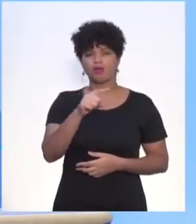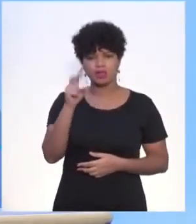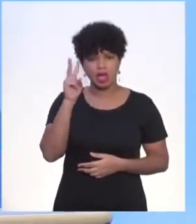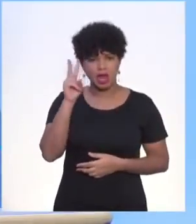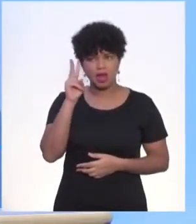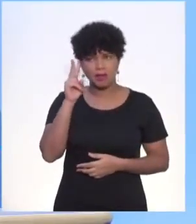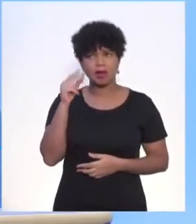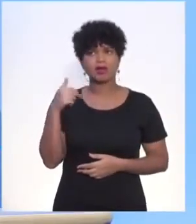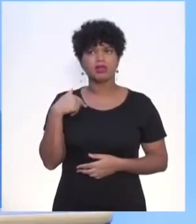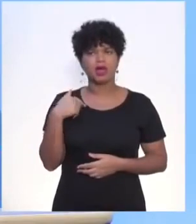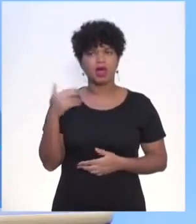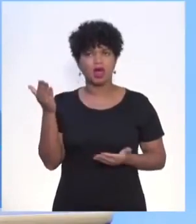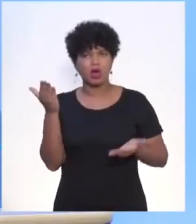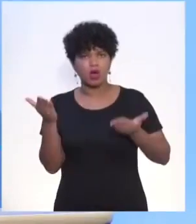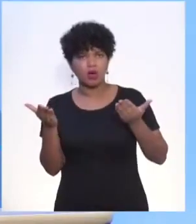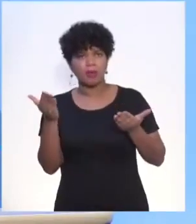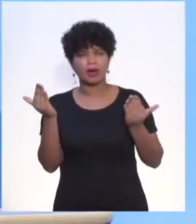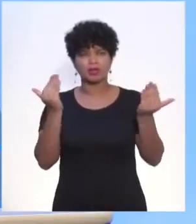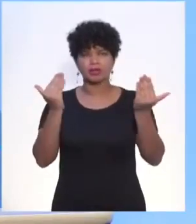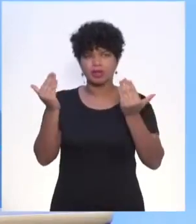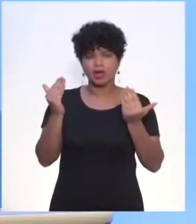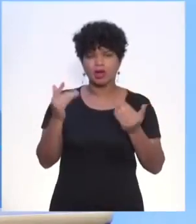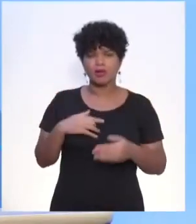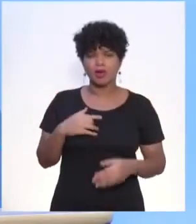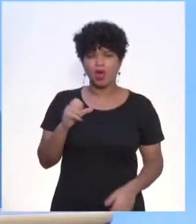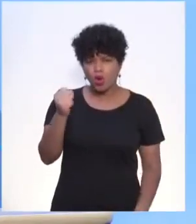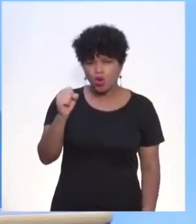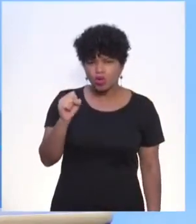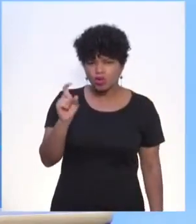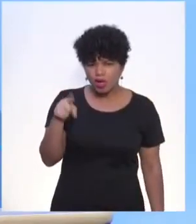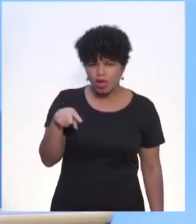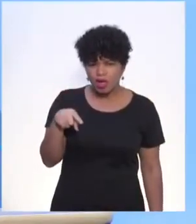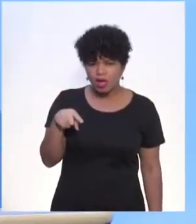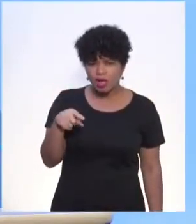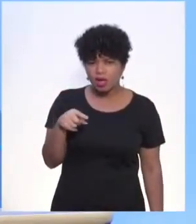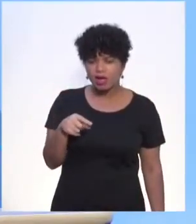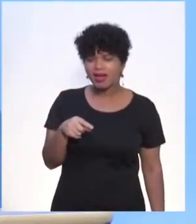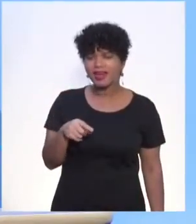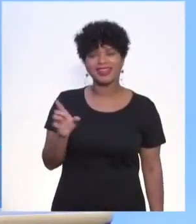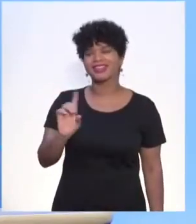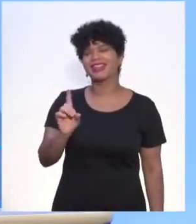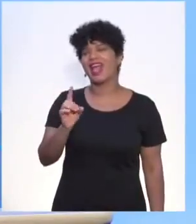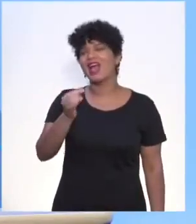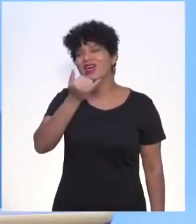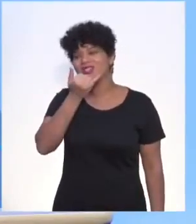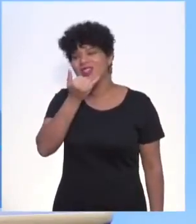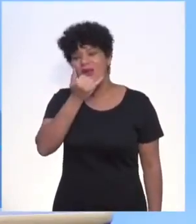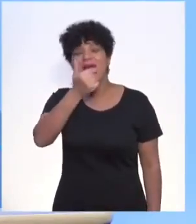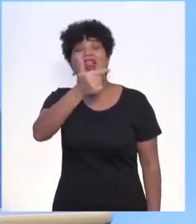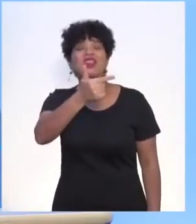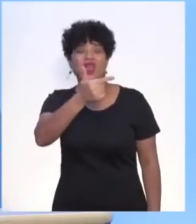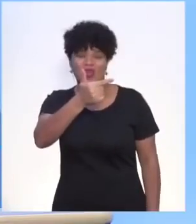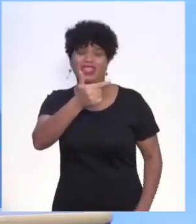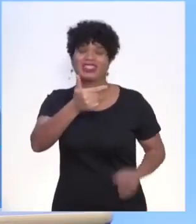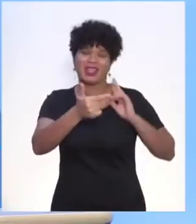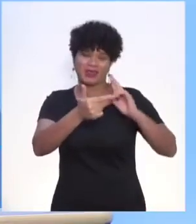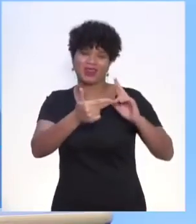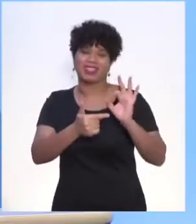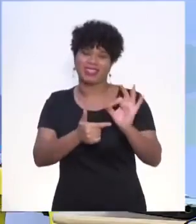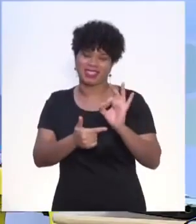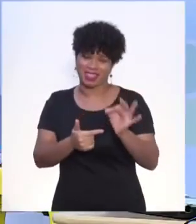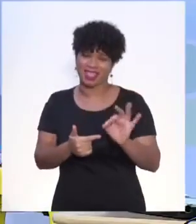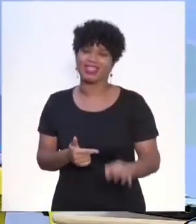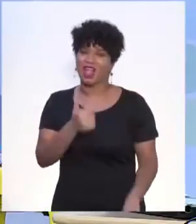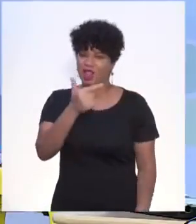ideia do respectivamente, isso é importantíssimo, 8 né? ou 2? 2, perdão. É 2, Vamos lá saber a resposta? Perdão.